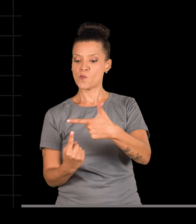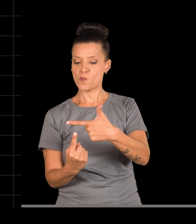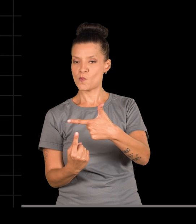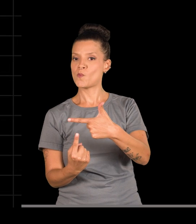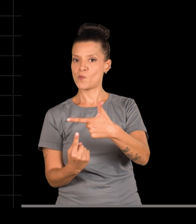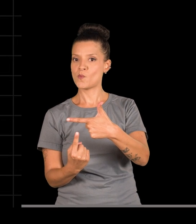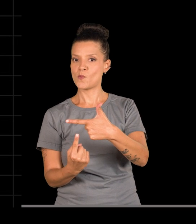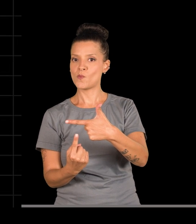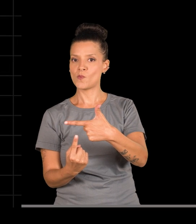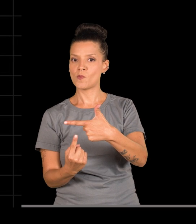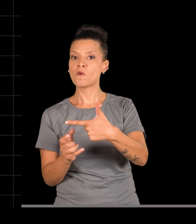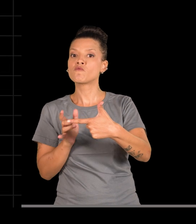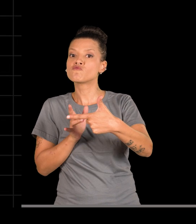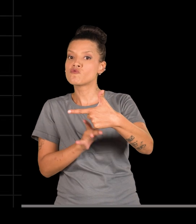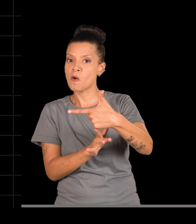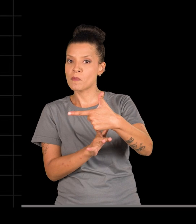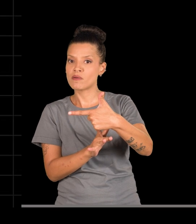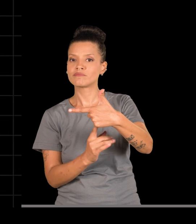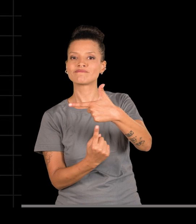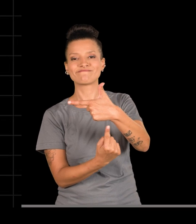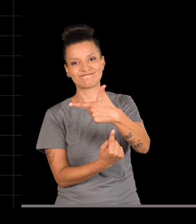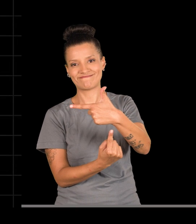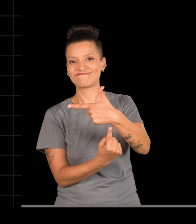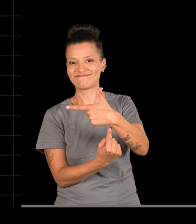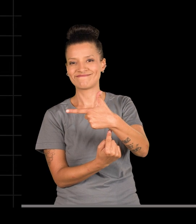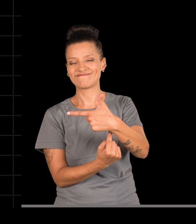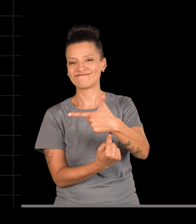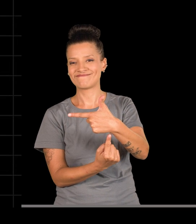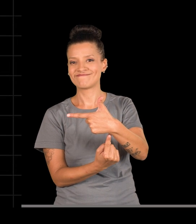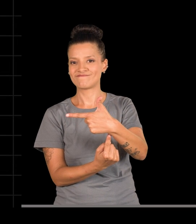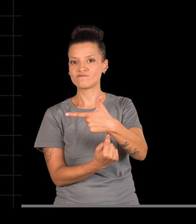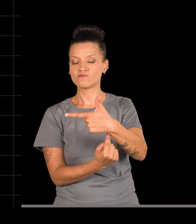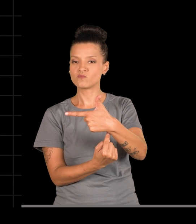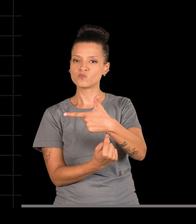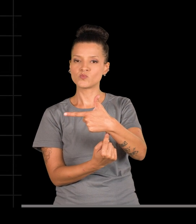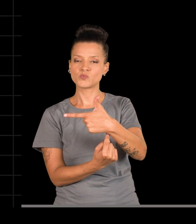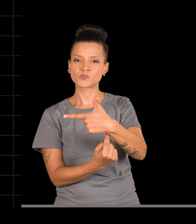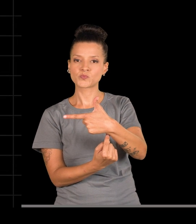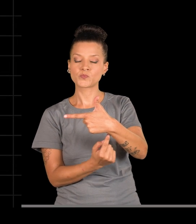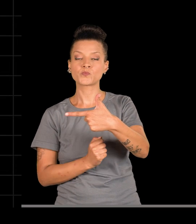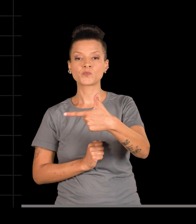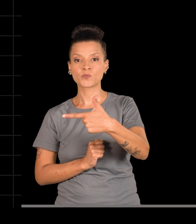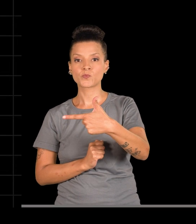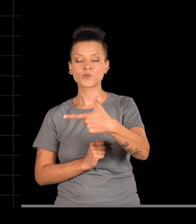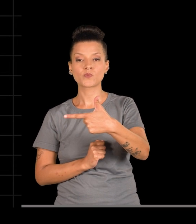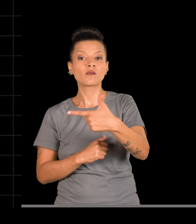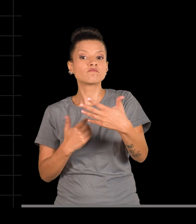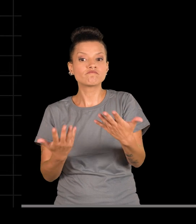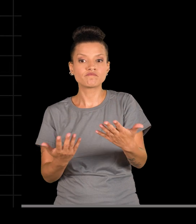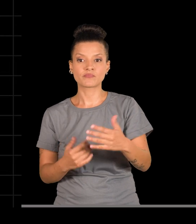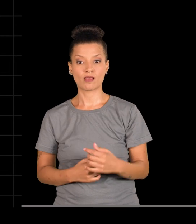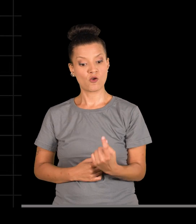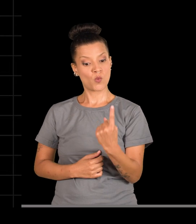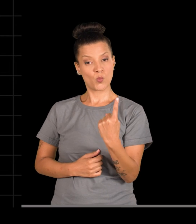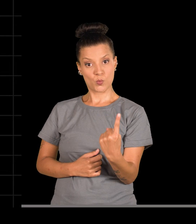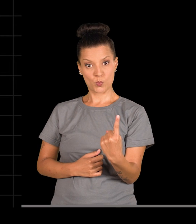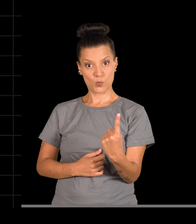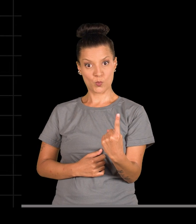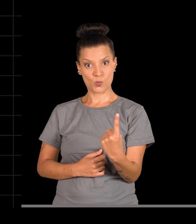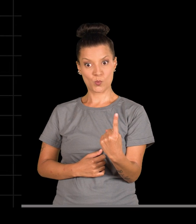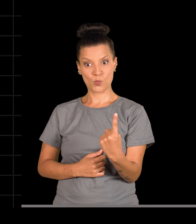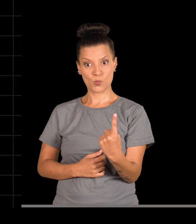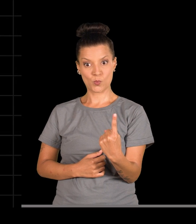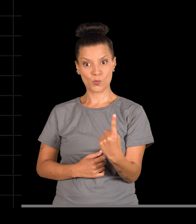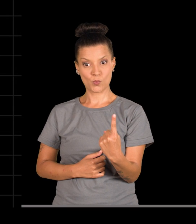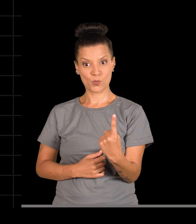inteiro, certo? Porque 1 vezes 4 dá 4 e sobra quanto? Sobra 1, certo? Né? De 4 para 5 sobra 1. Então o que eu vou ter ali vai ser